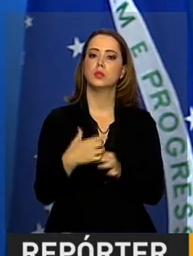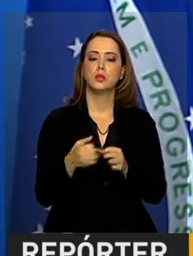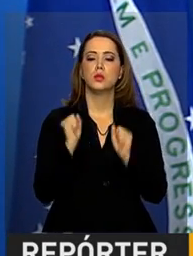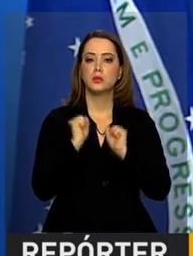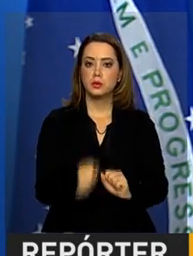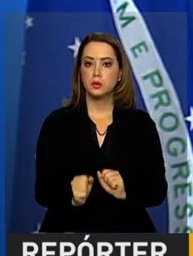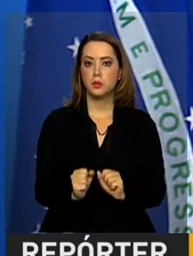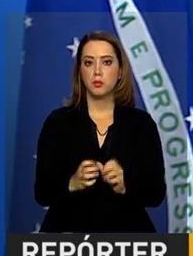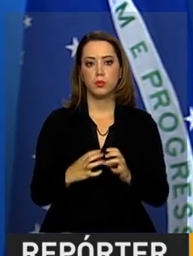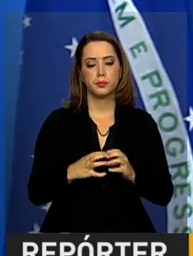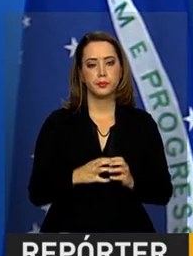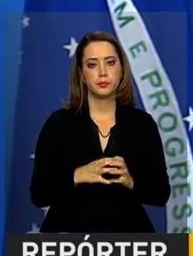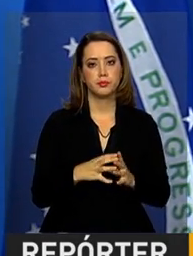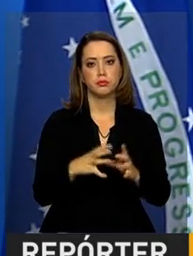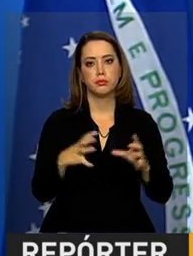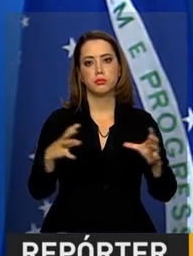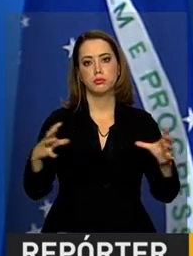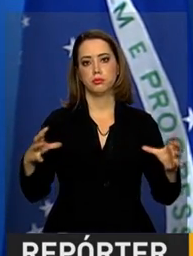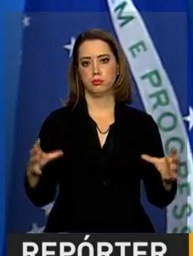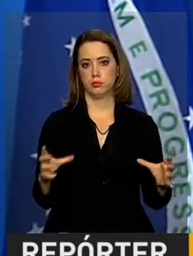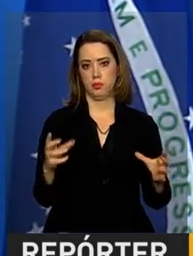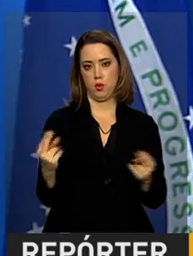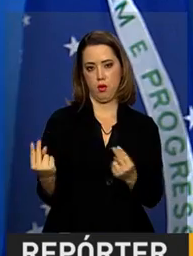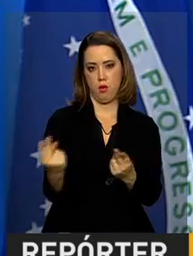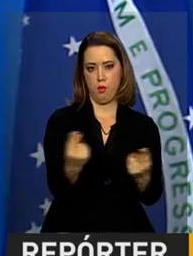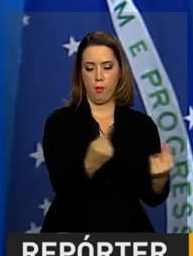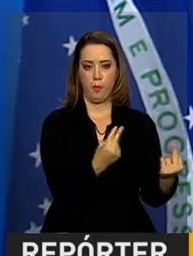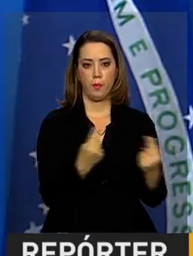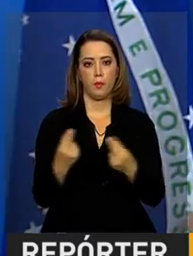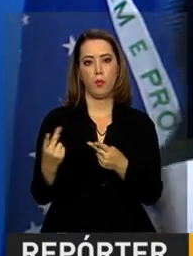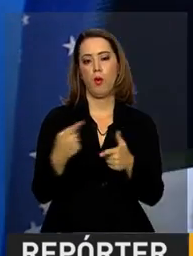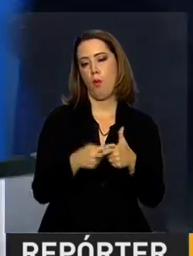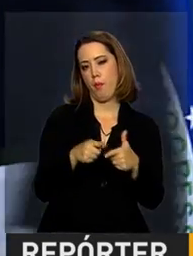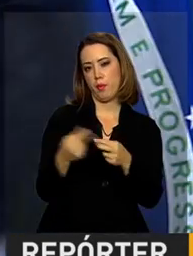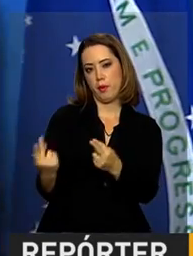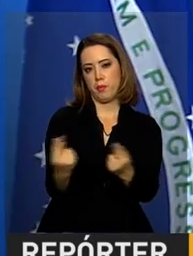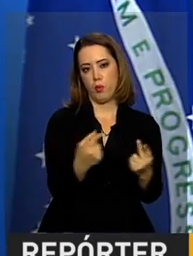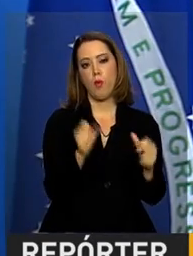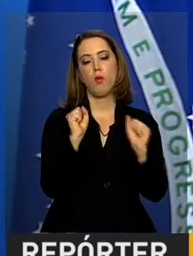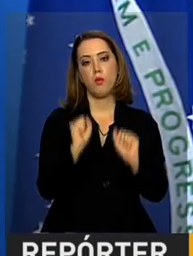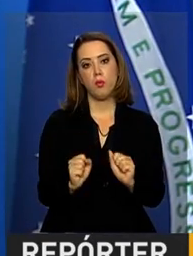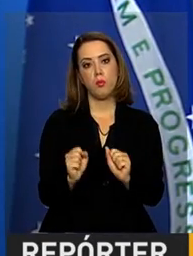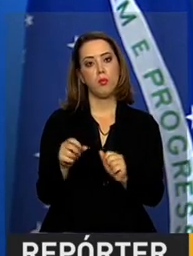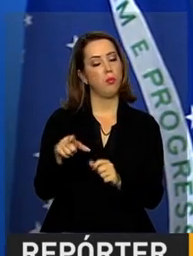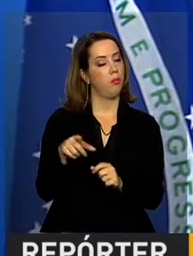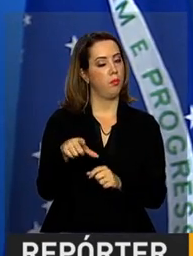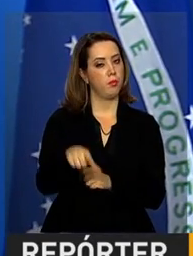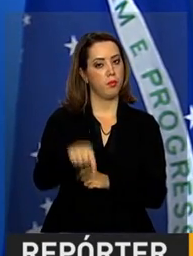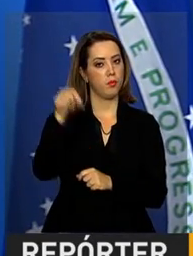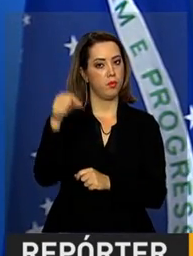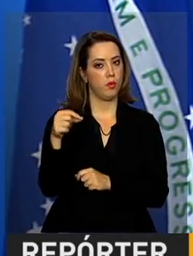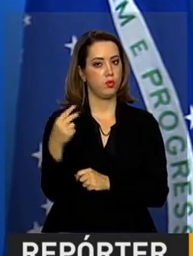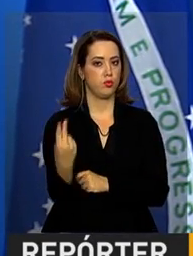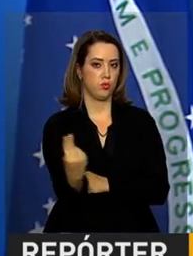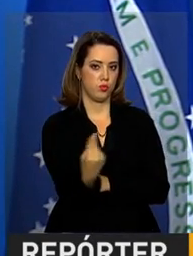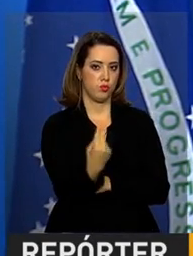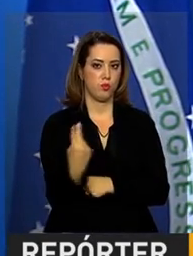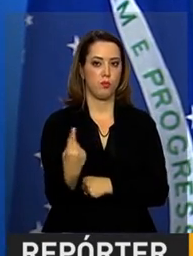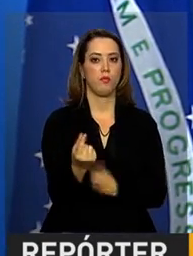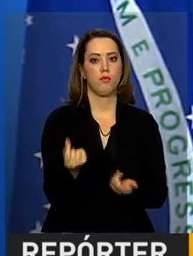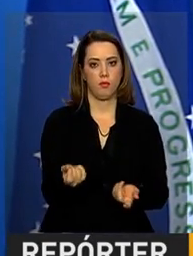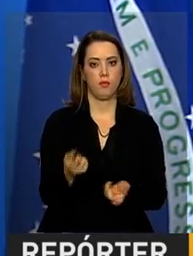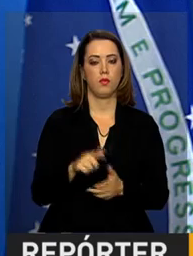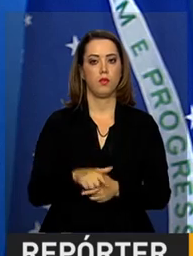expansiva em relação à situações análogas efeito esse que aliás também decorre e é